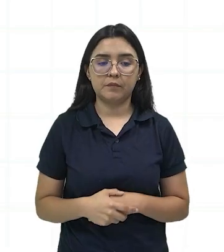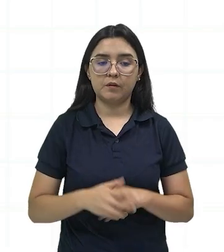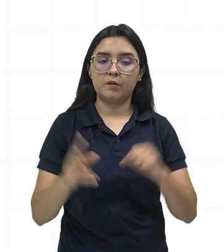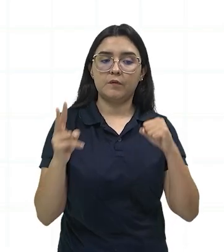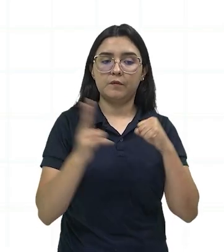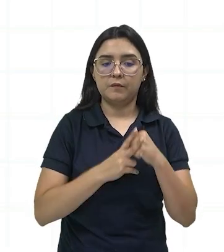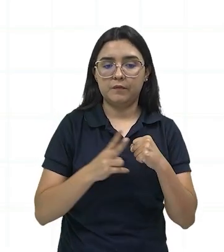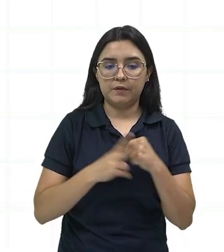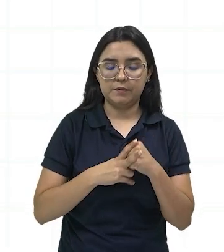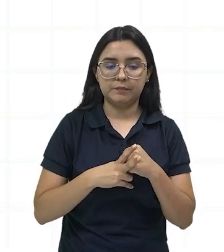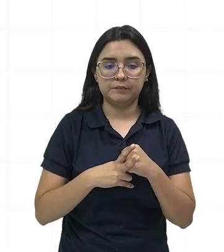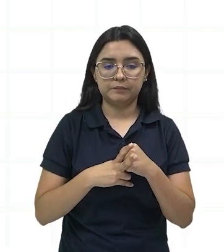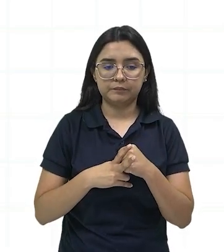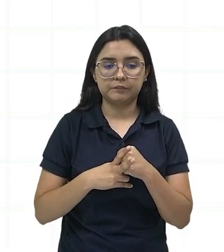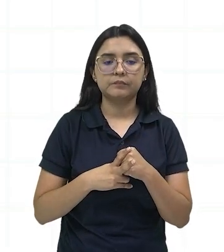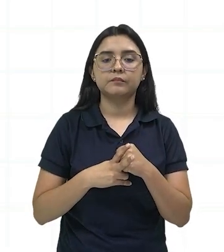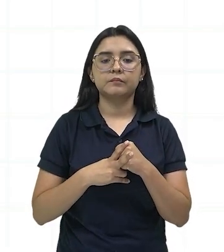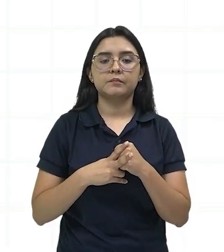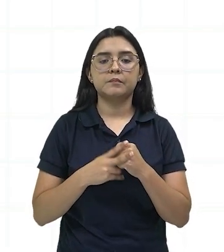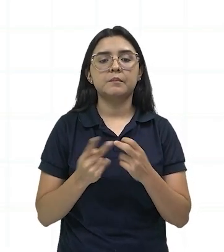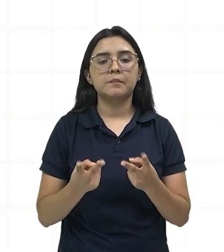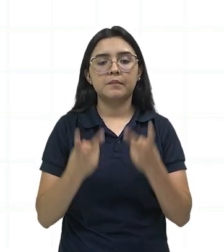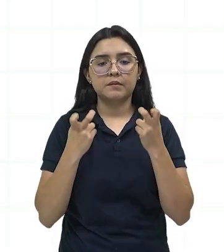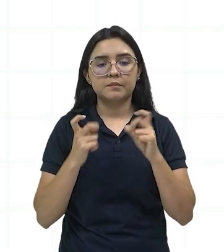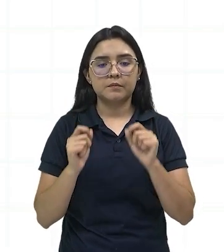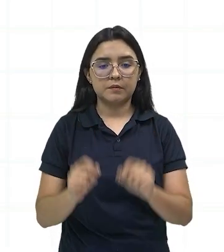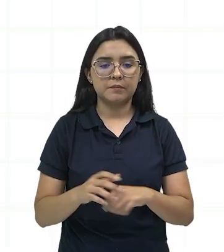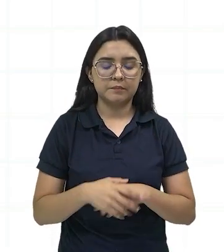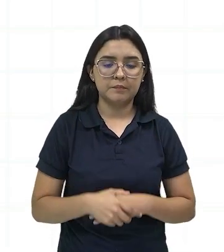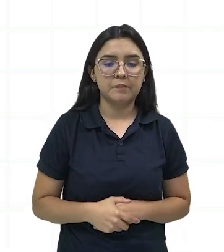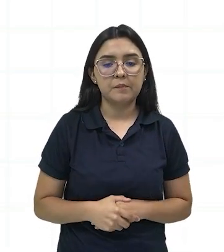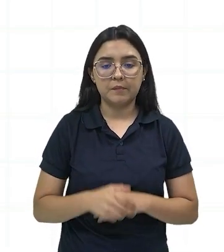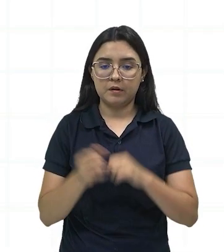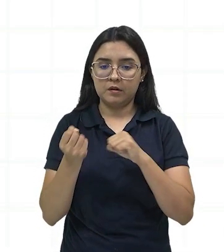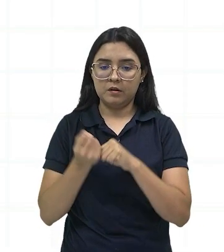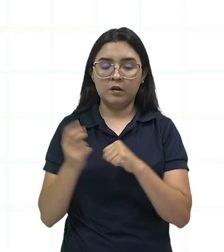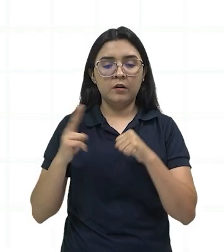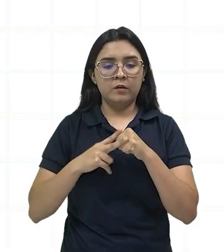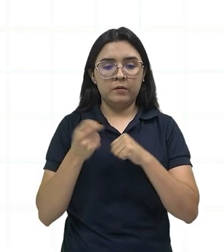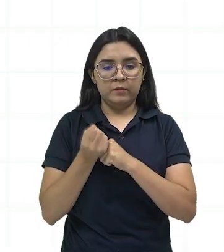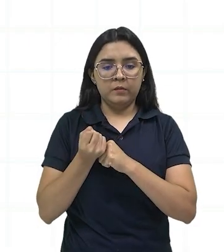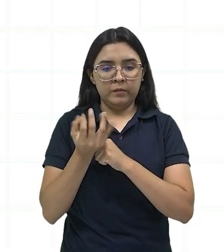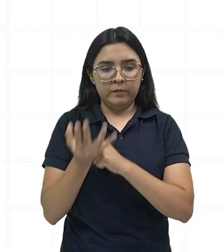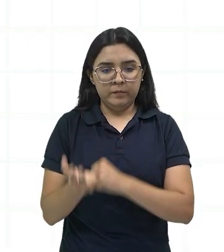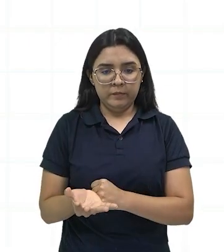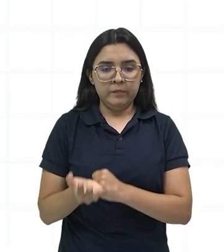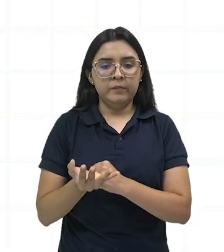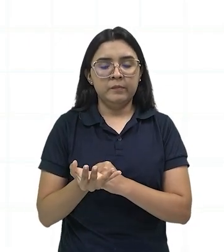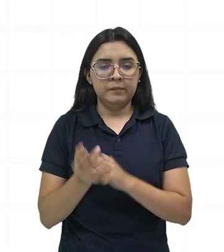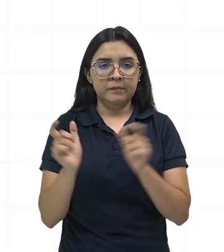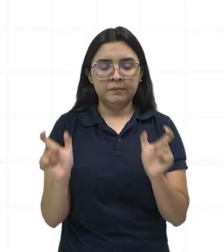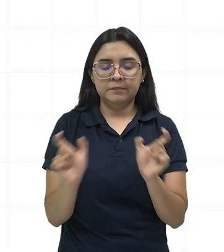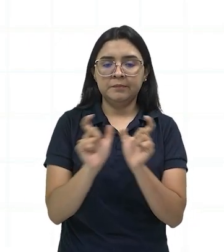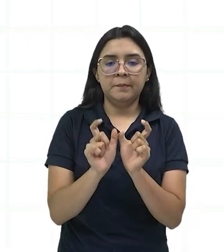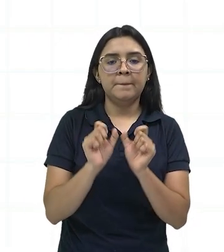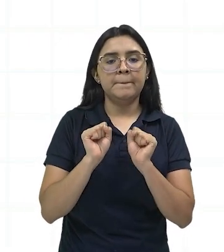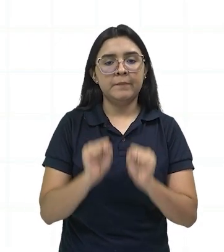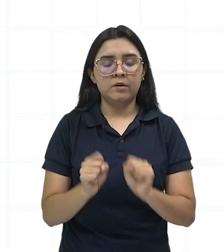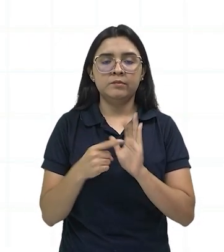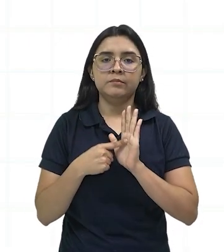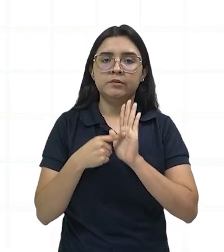verbo e vê que eles são uma locução verbal, dois verbos um ao lado do outro. Isso pode ser